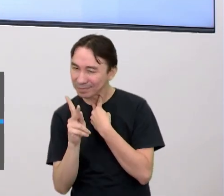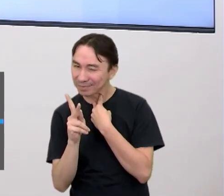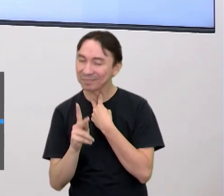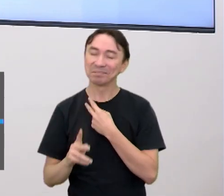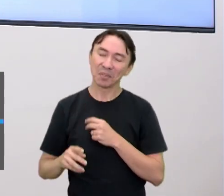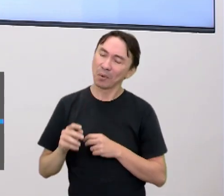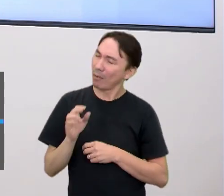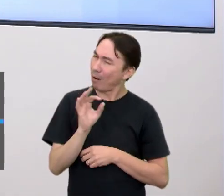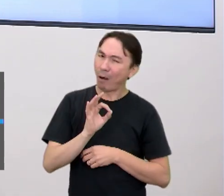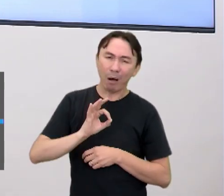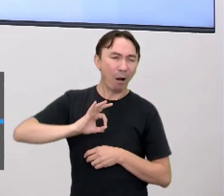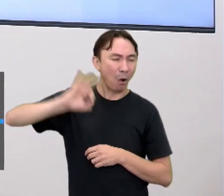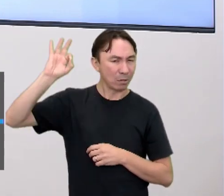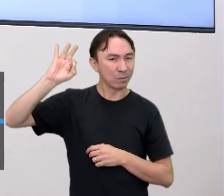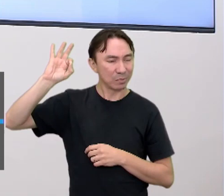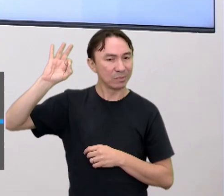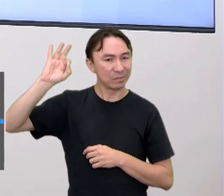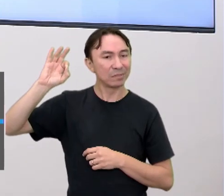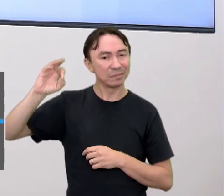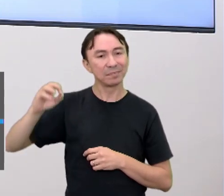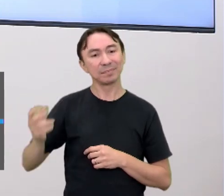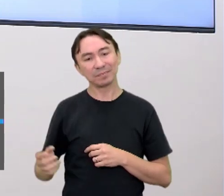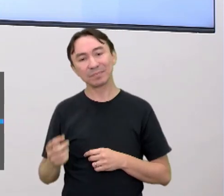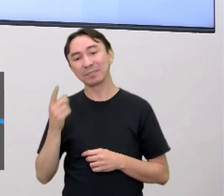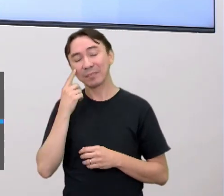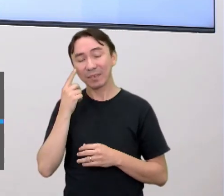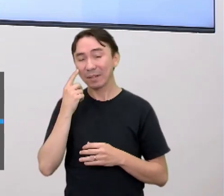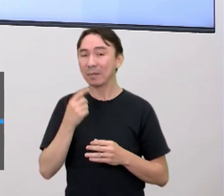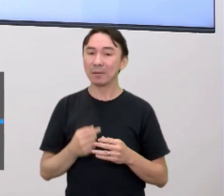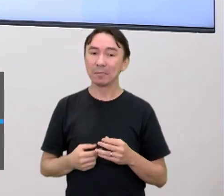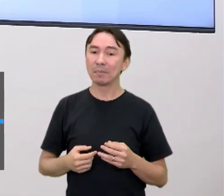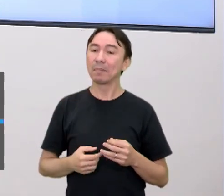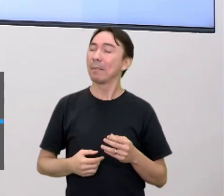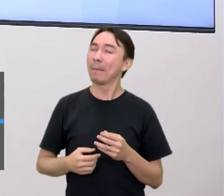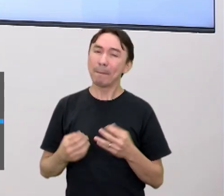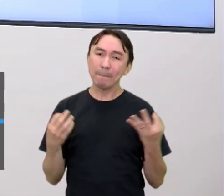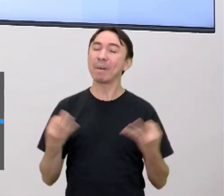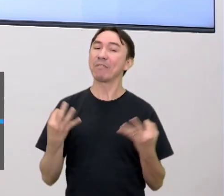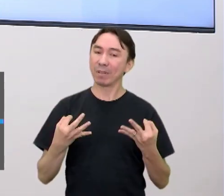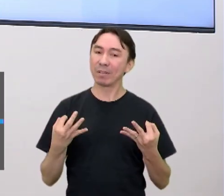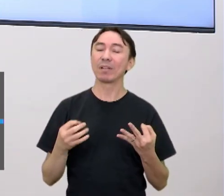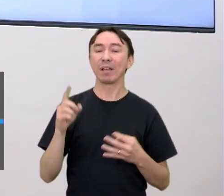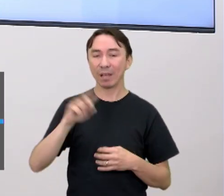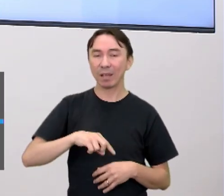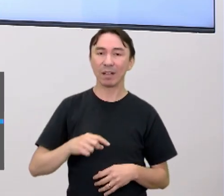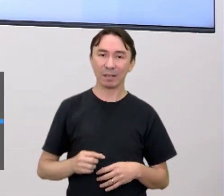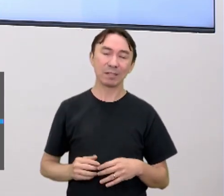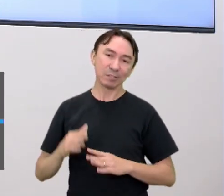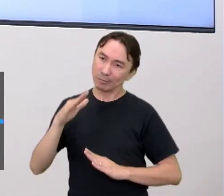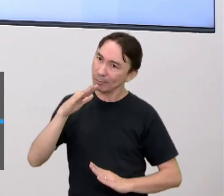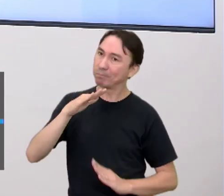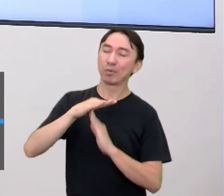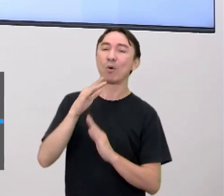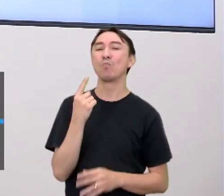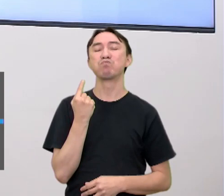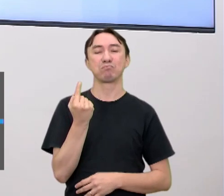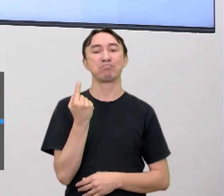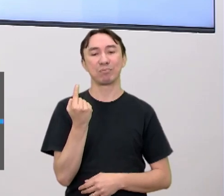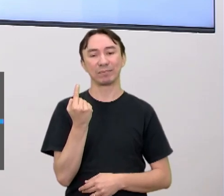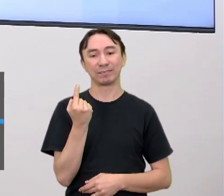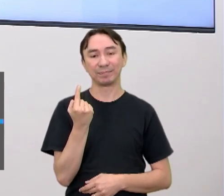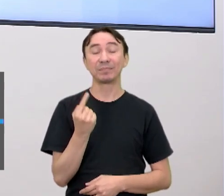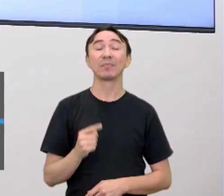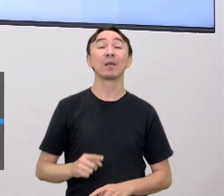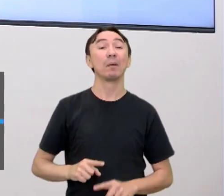índice, né? Cuja referência mais próxima, a ideal seria o quê? Seria o número número 1. Mas aí o que acontece? A gente pode